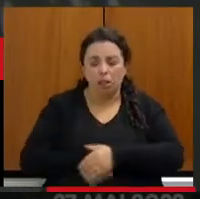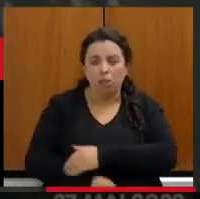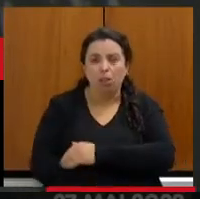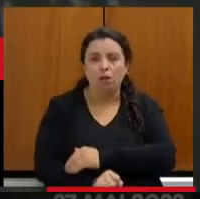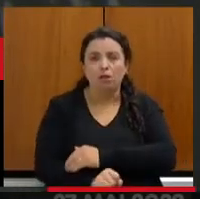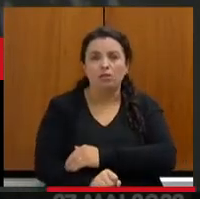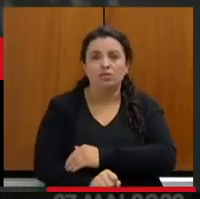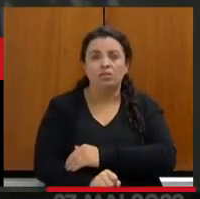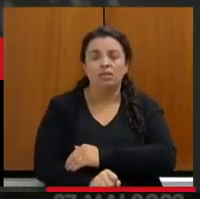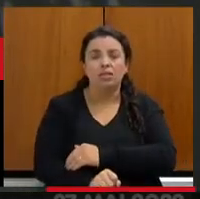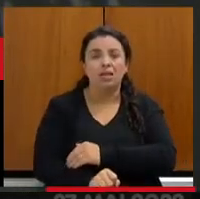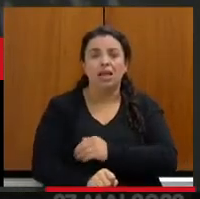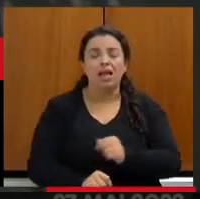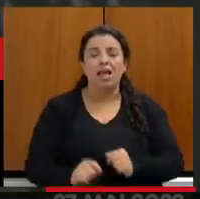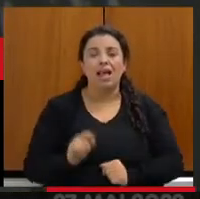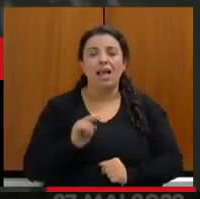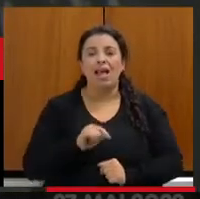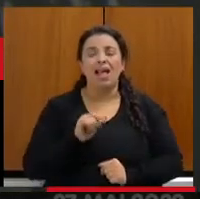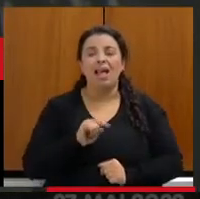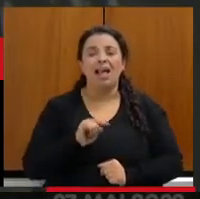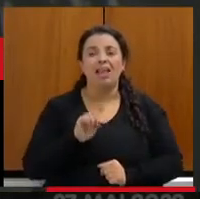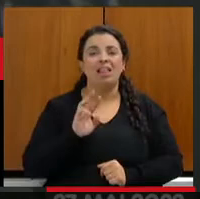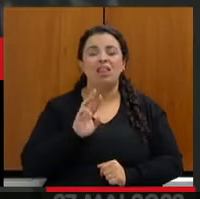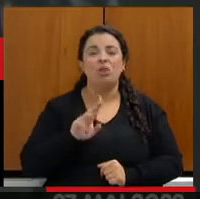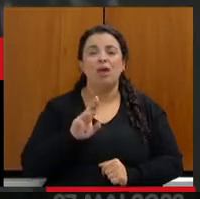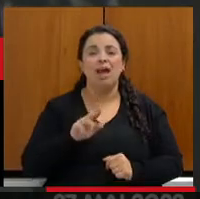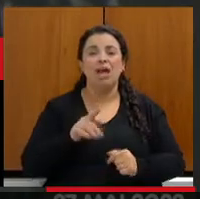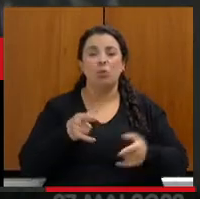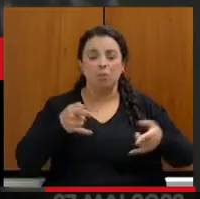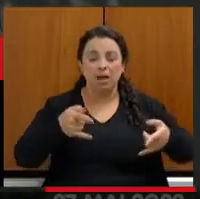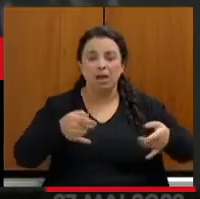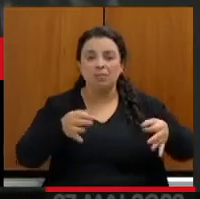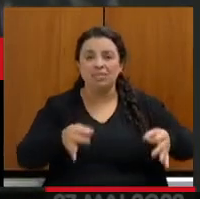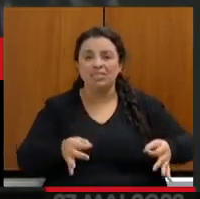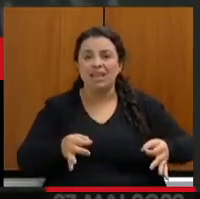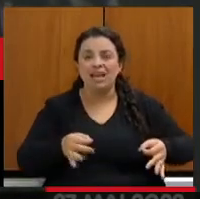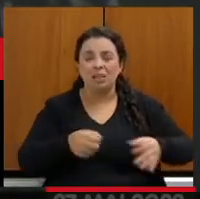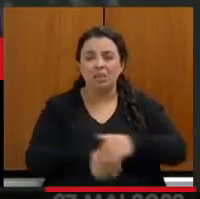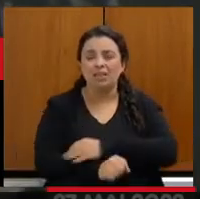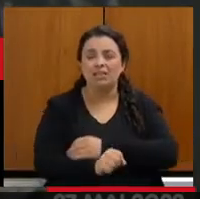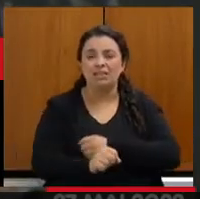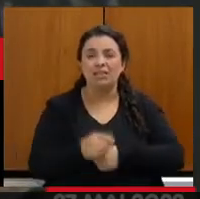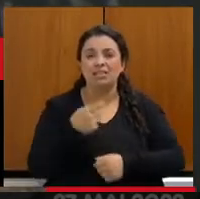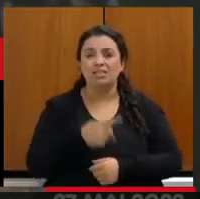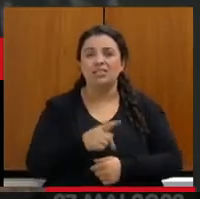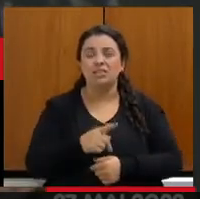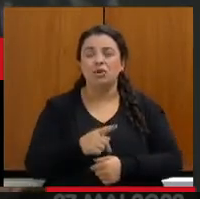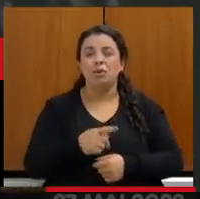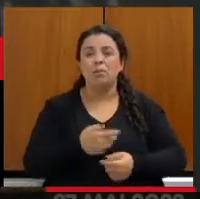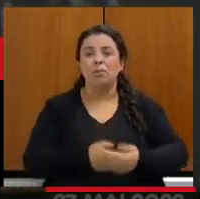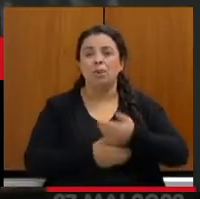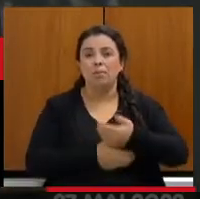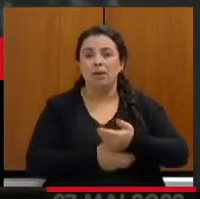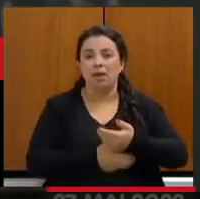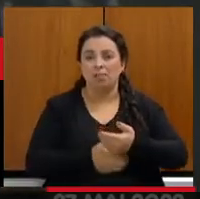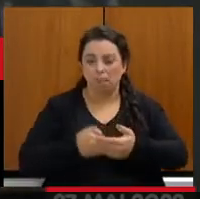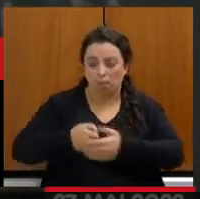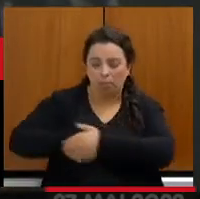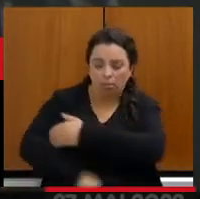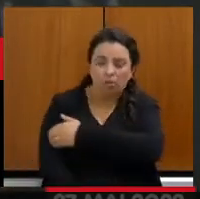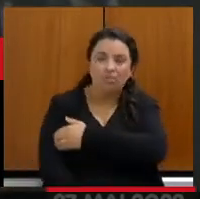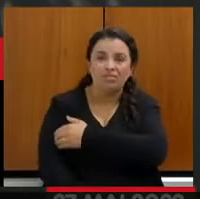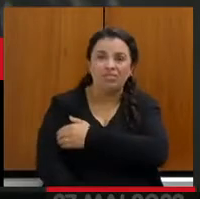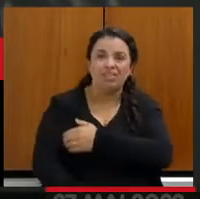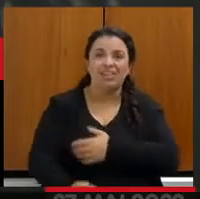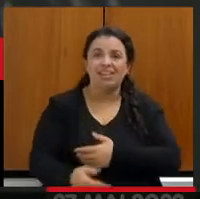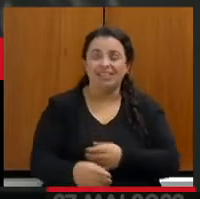acolhida no leito o seu filho sem rede se debruçou na terra